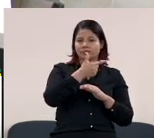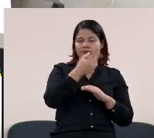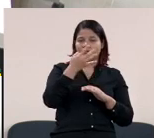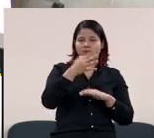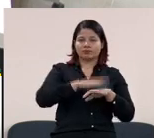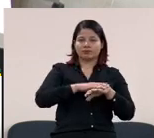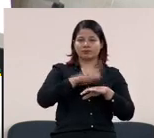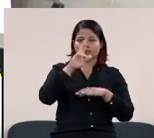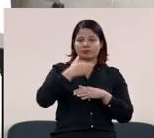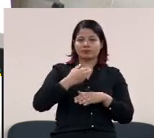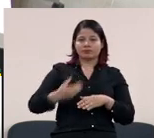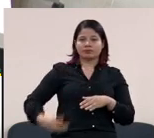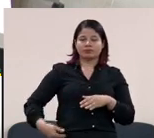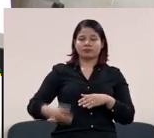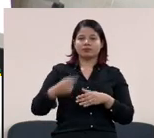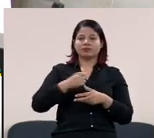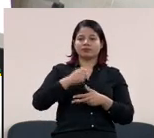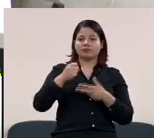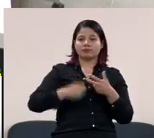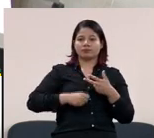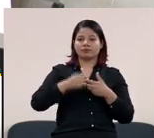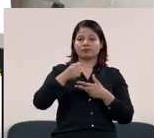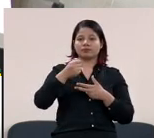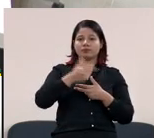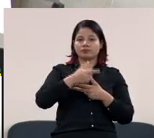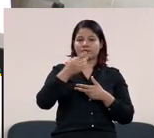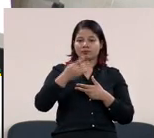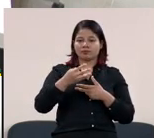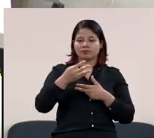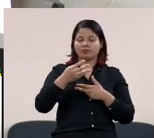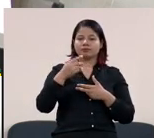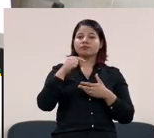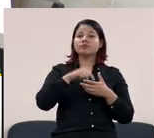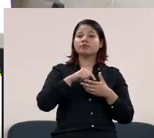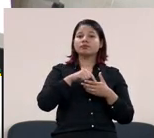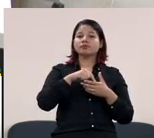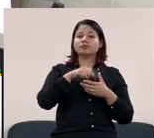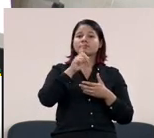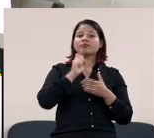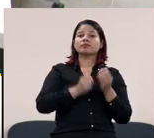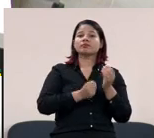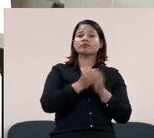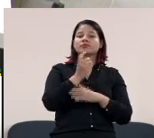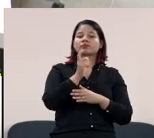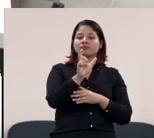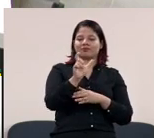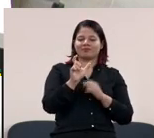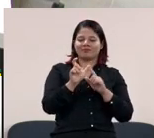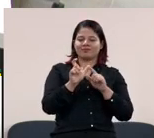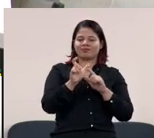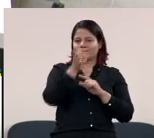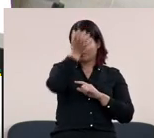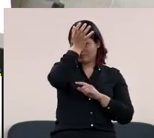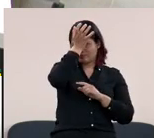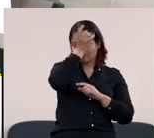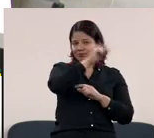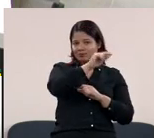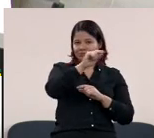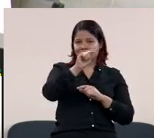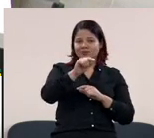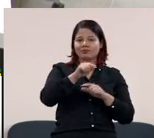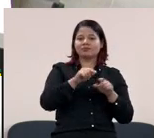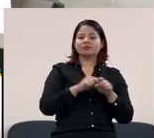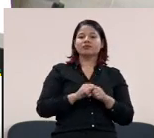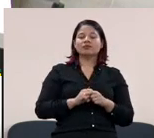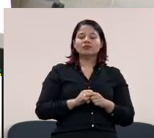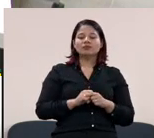Executivo, que institui a carteira de identificação da pessoa com autismo a ser expedida para pessoas com transtorno do